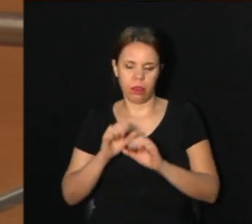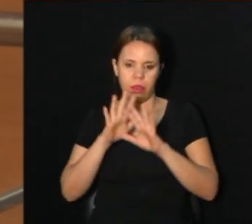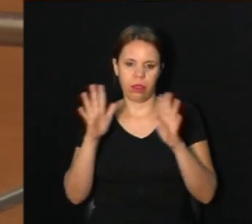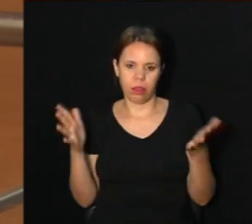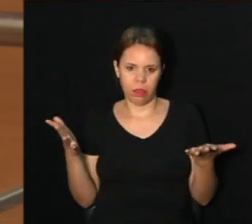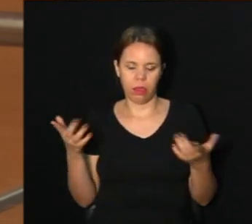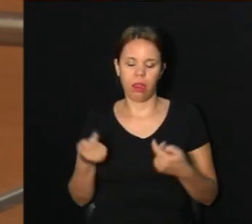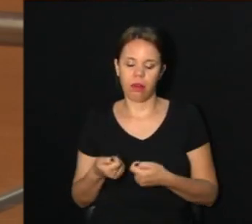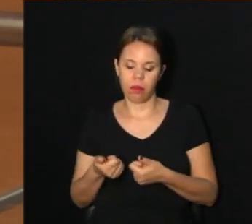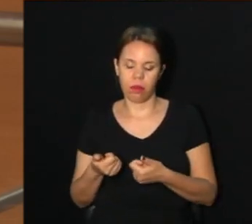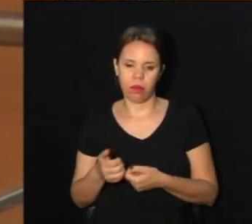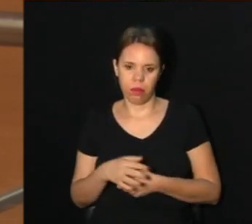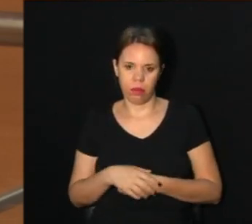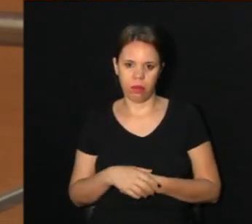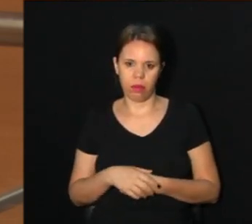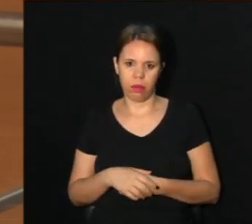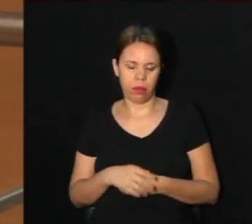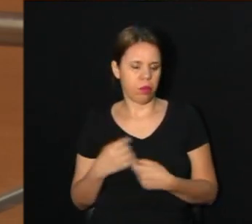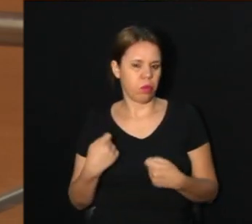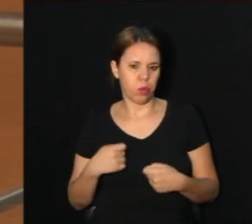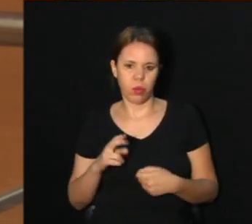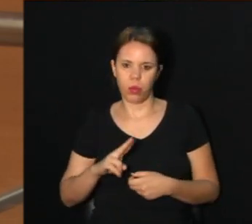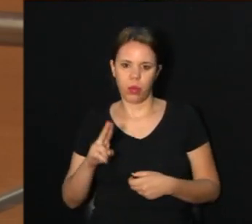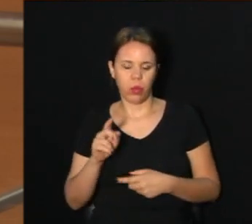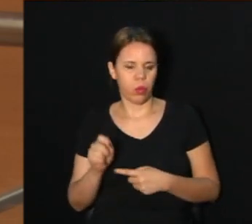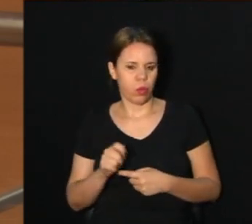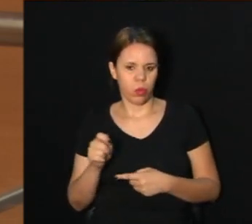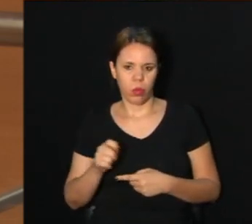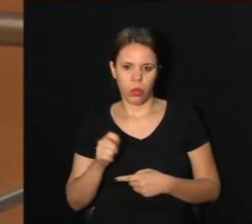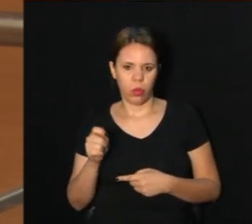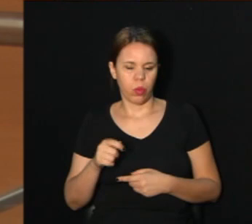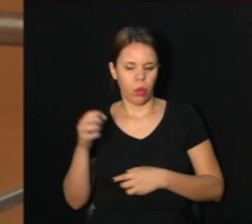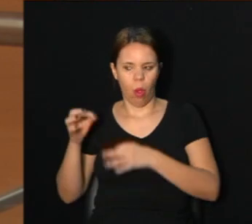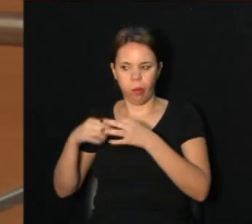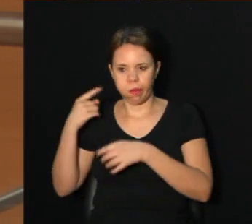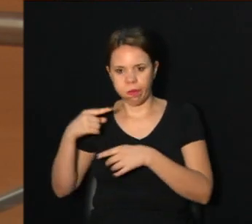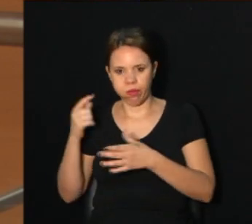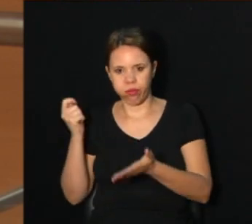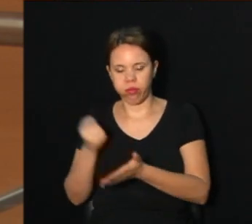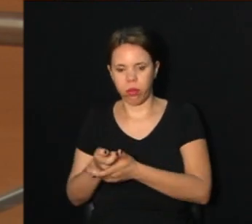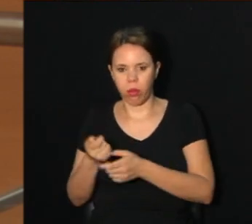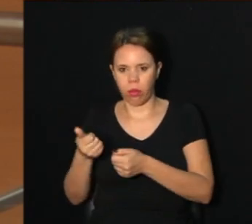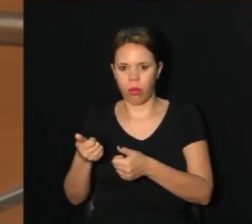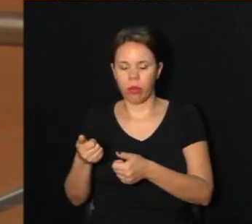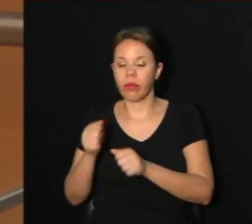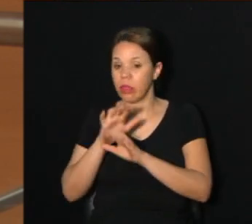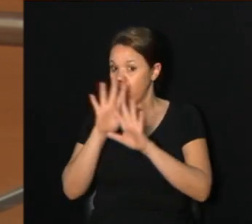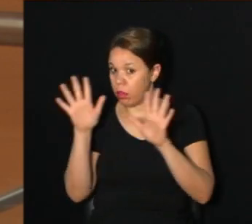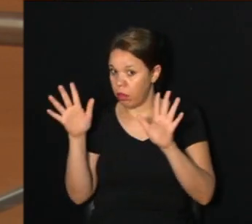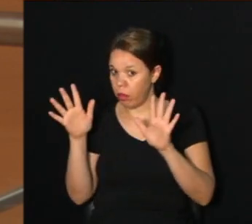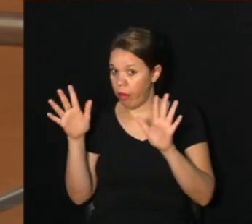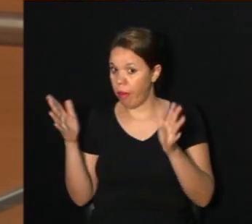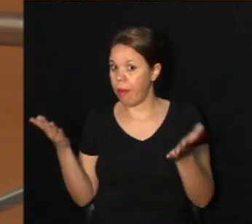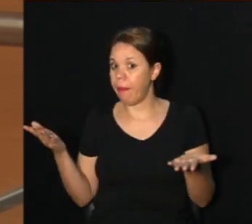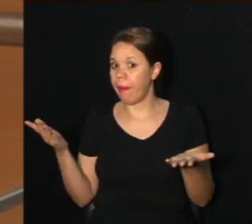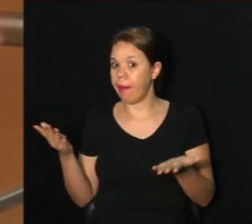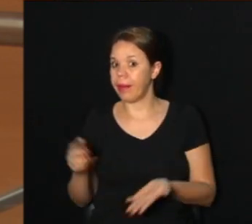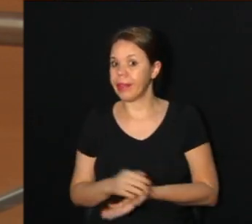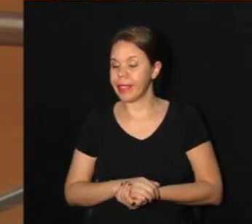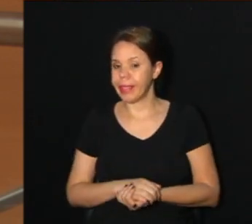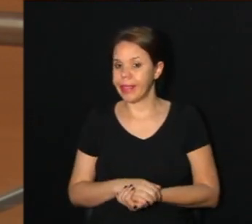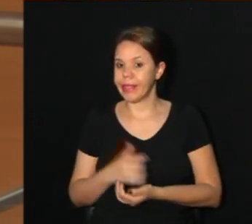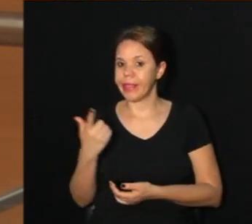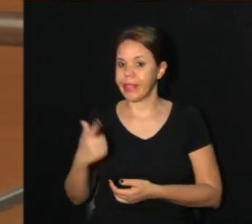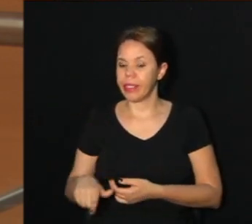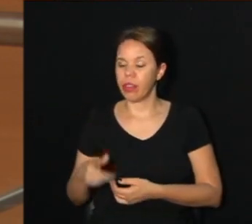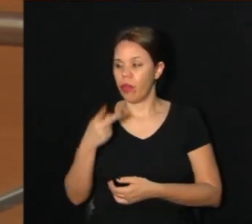para a sucumbência. Não precisa usar a associação de procuradores para pagar a sucumbência, precisa de transparência. Repetir de